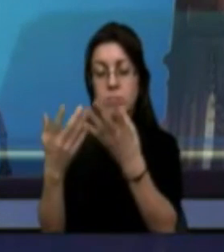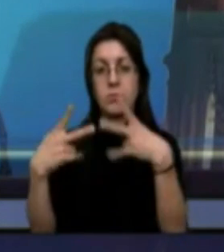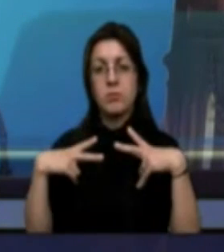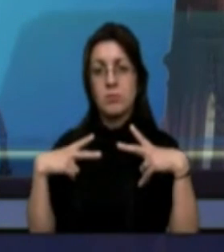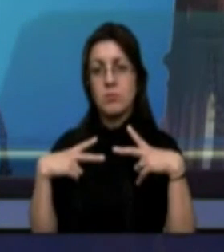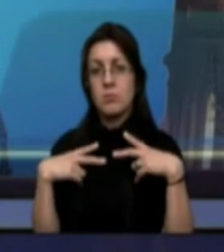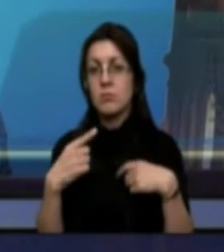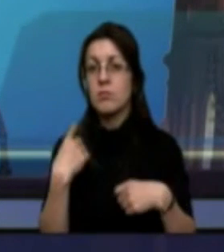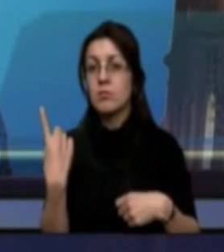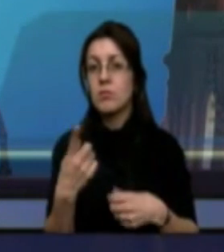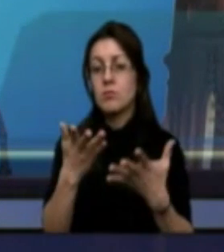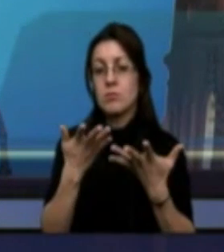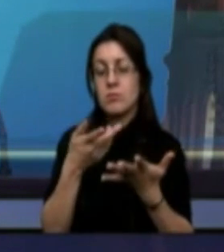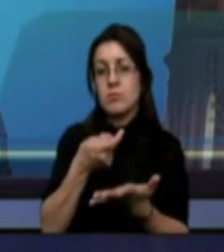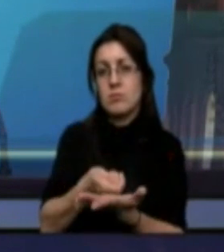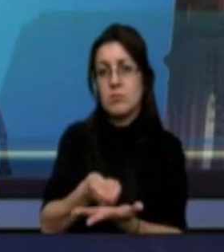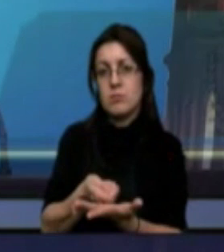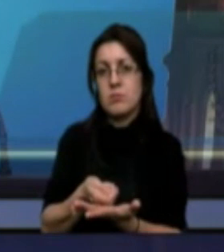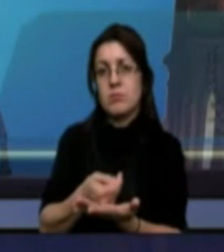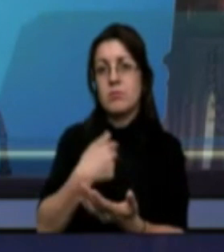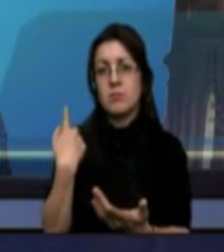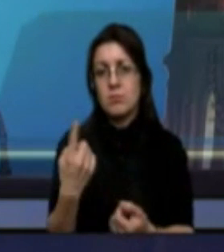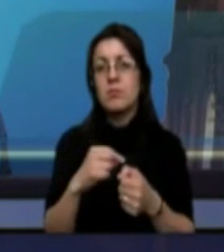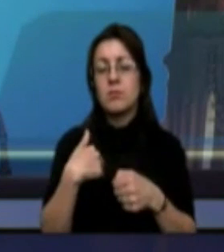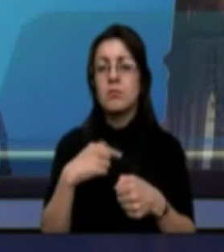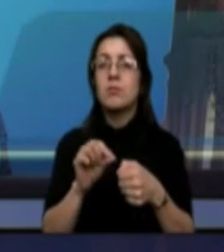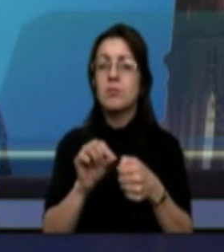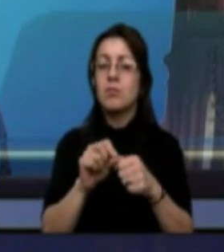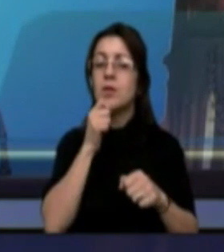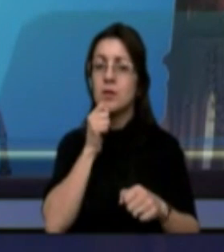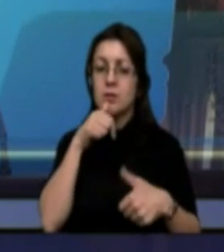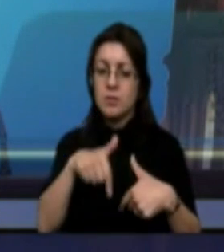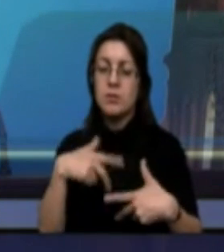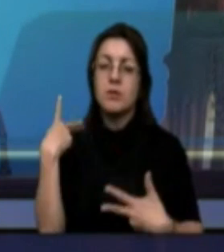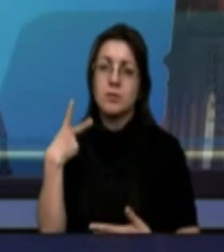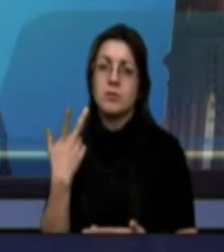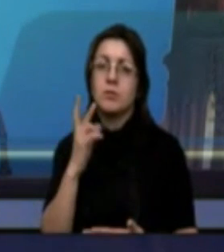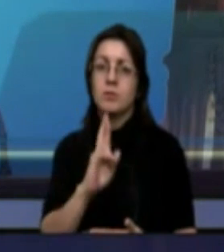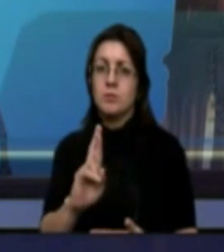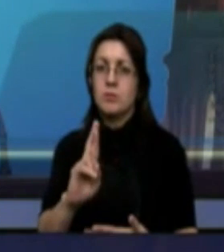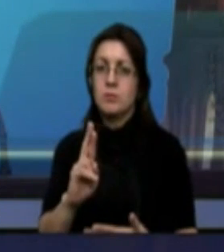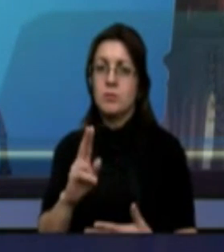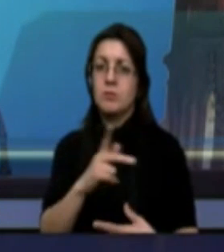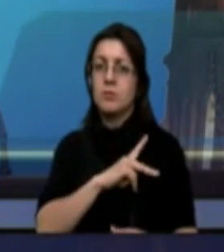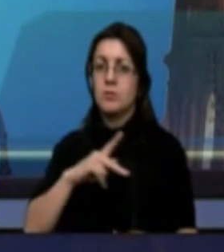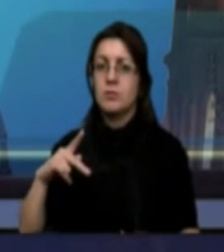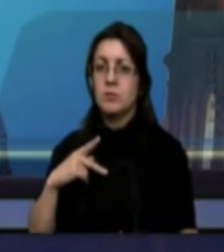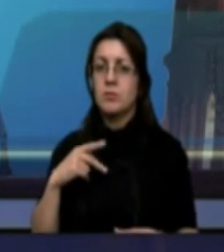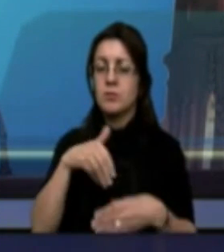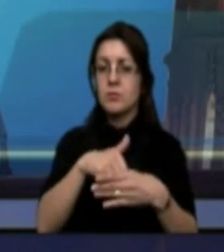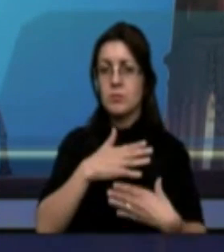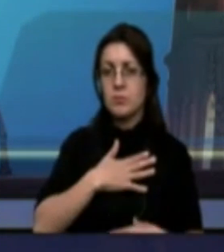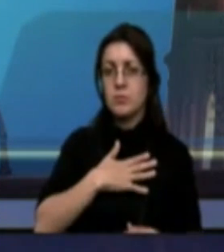particular. É isso que estamos exigindo. E é isso que eu vou fazer enquanto eu estiver aqui na condição de vereador. Eu estou aqui representando o povo que me trouxe